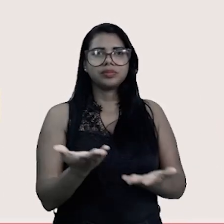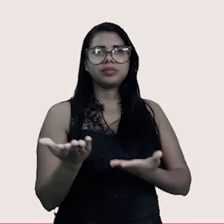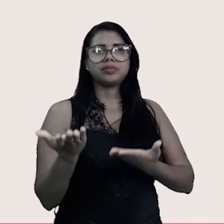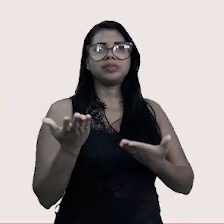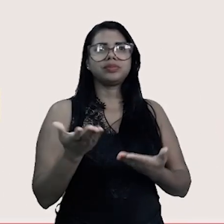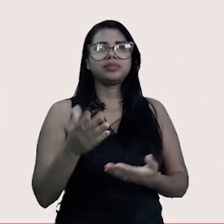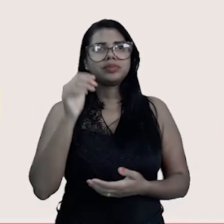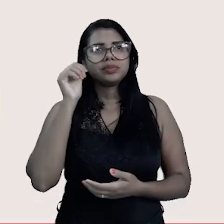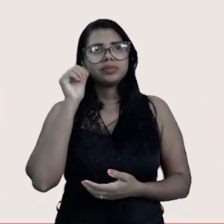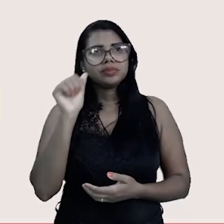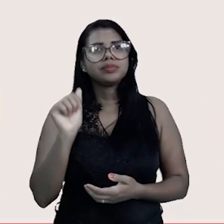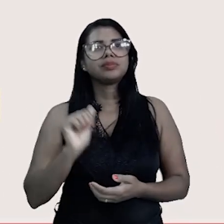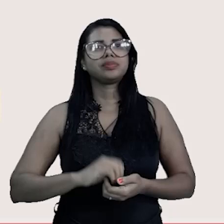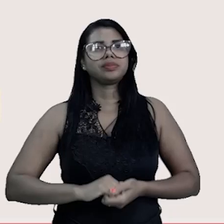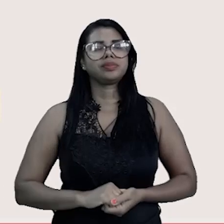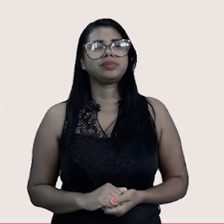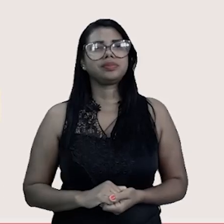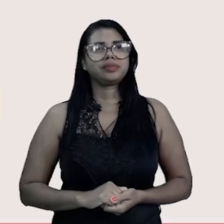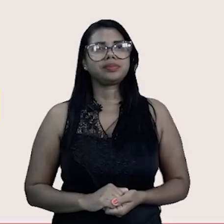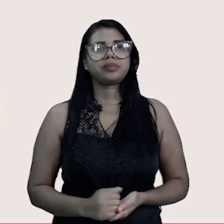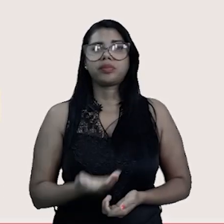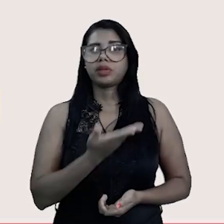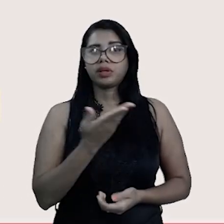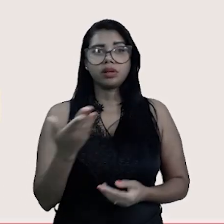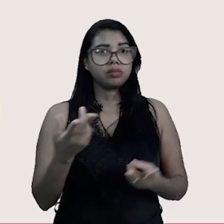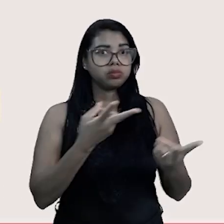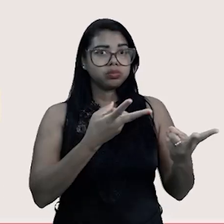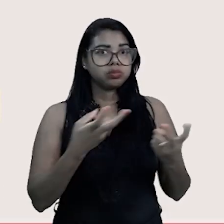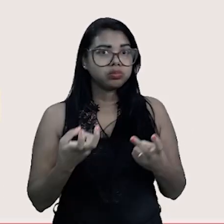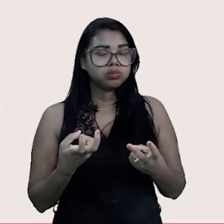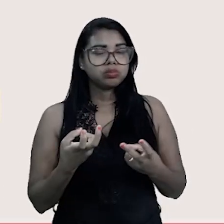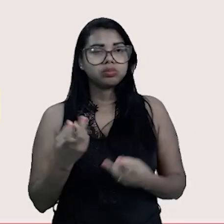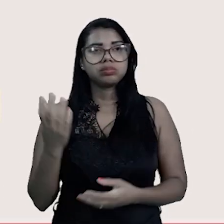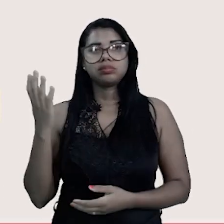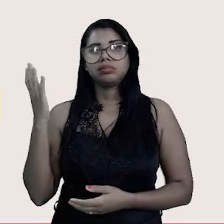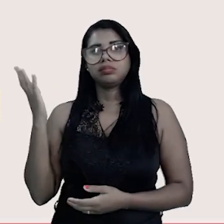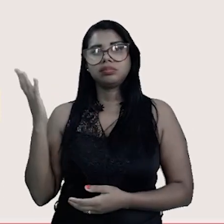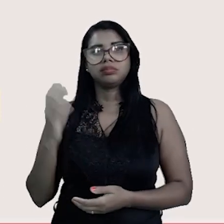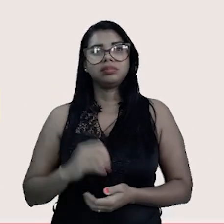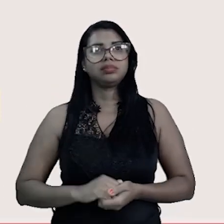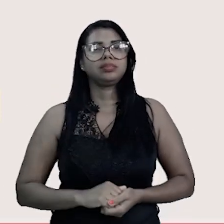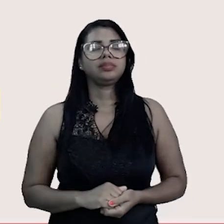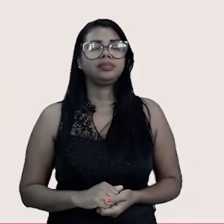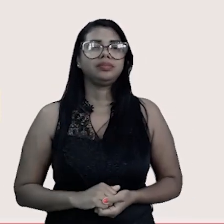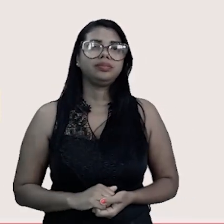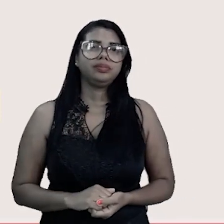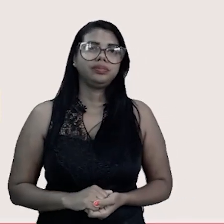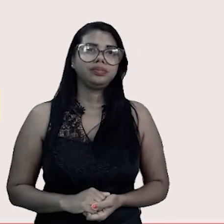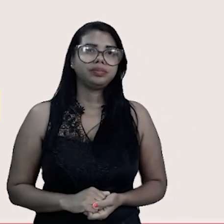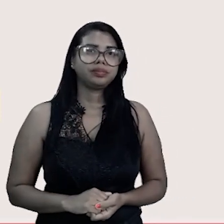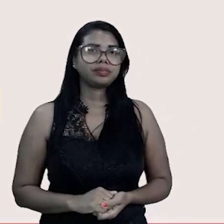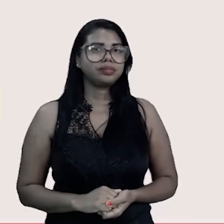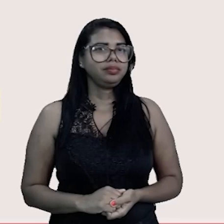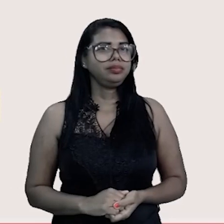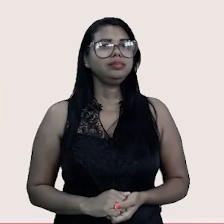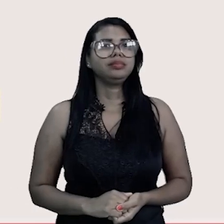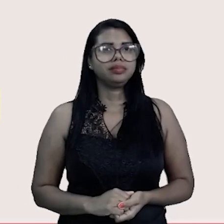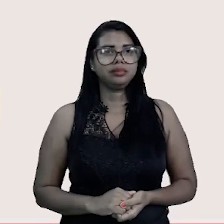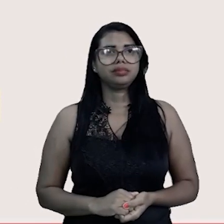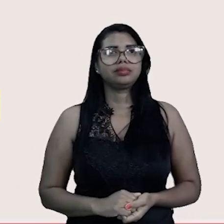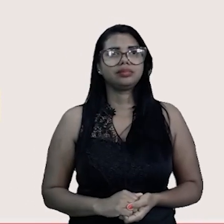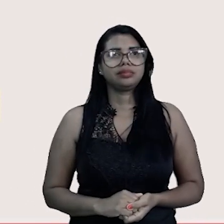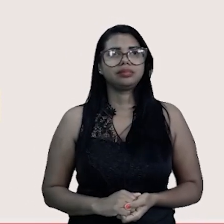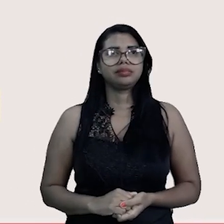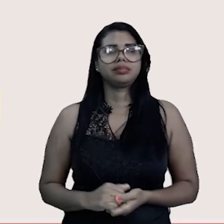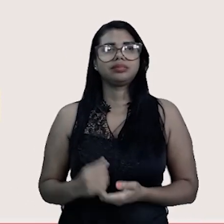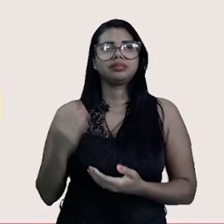no feminino. Então, se você for perceber, não há uma concordância aí, certo? Há uma concordância chamada ideológica, você concordar